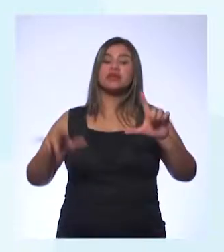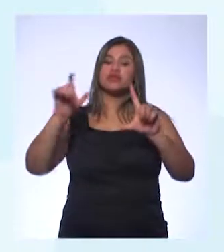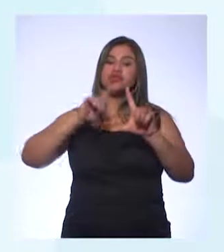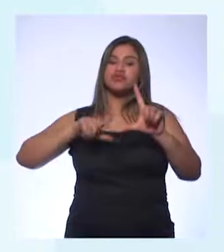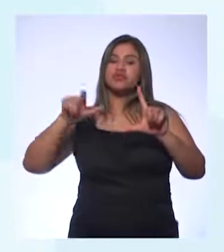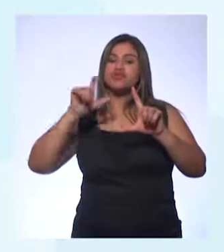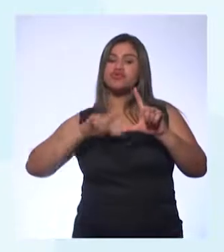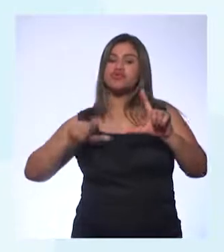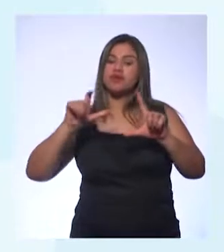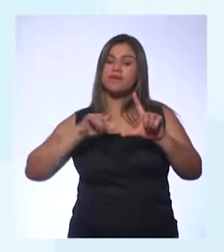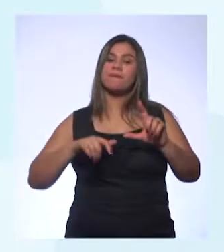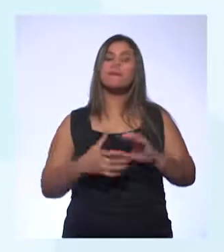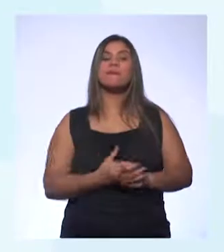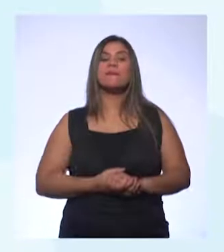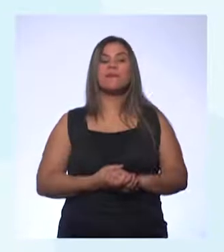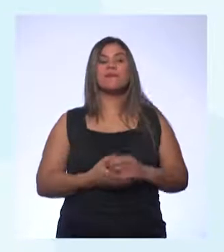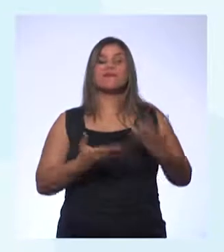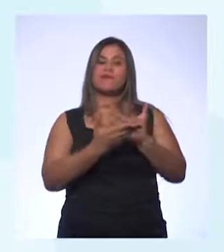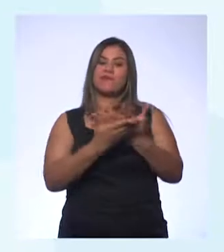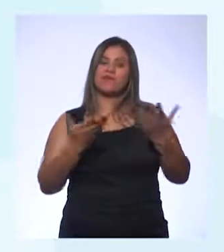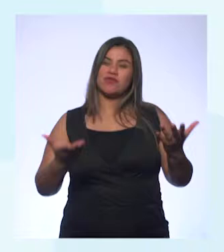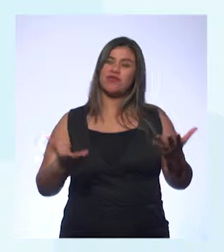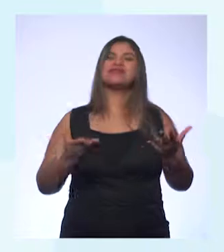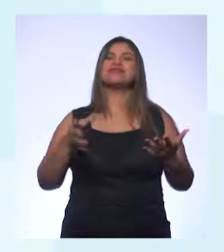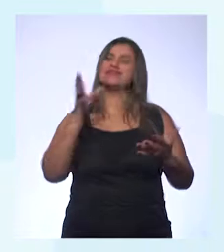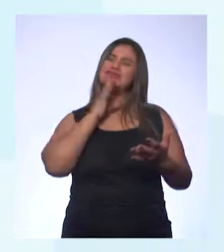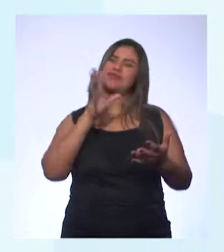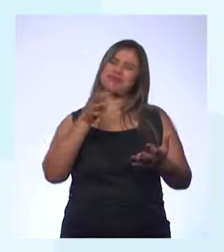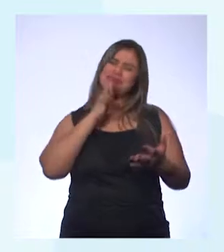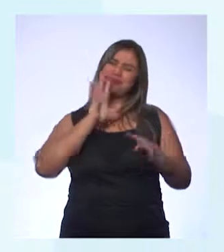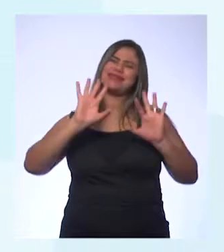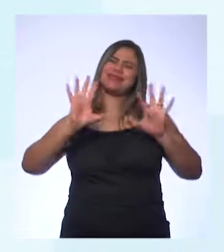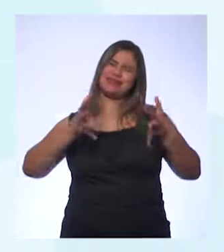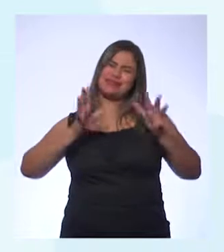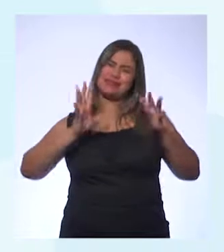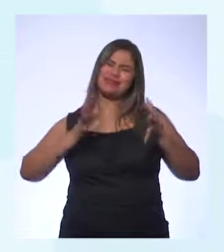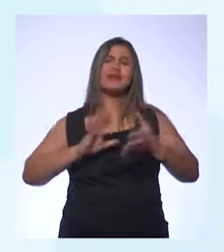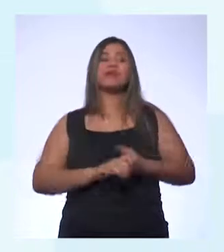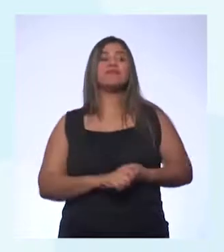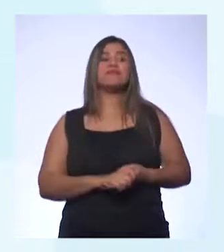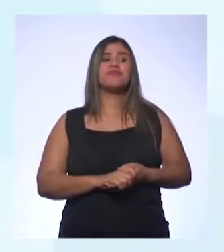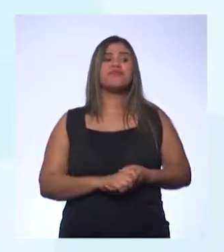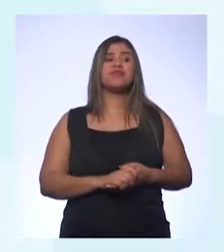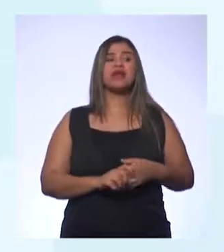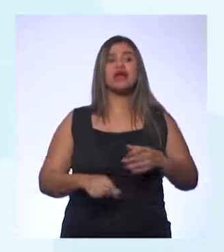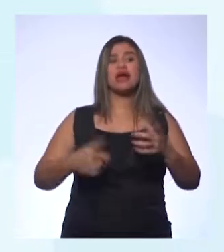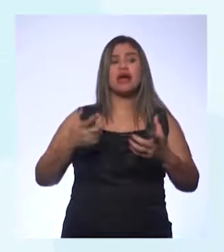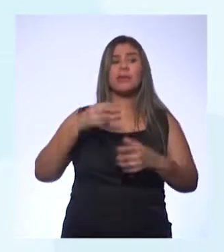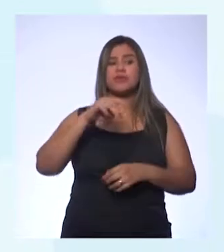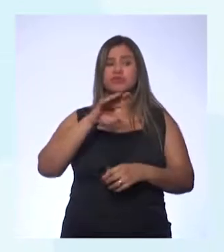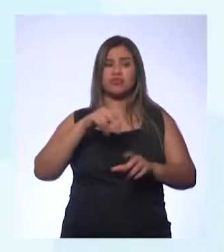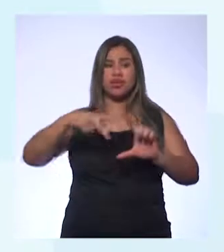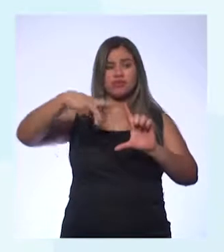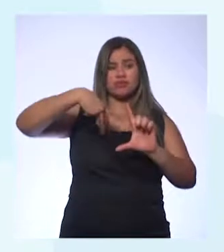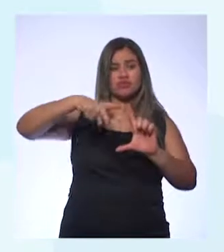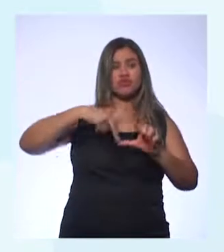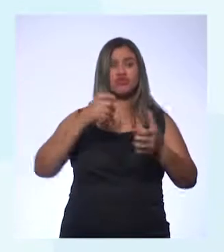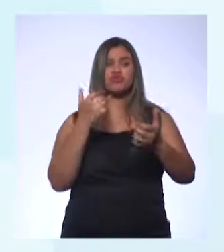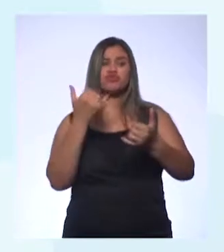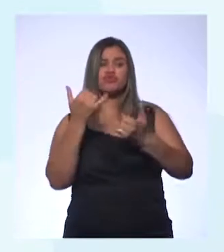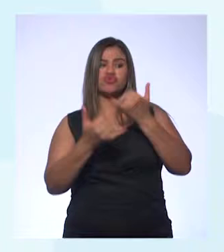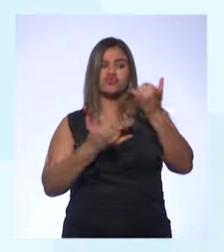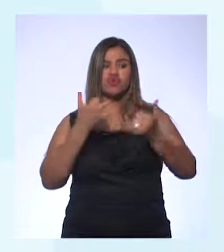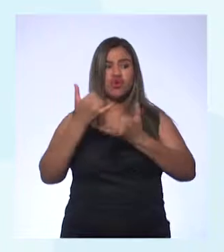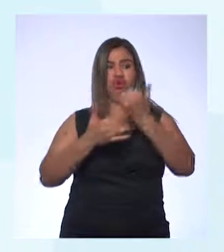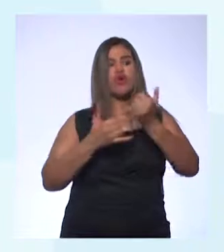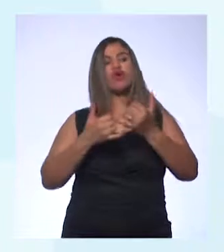digitais, que com certeza vocês aí tiram de letra, fazem 1000 coisas. Multimeios, animações, jogos eletrônicos, gravações